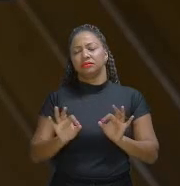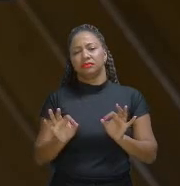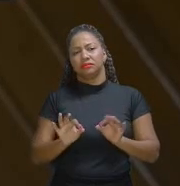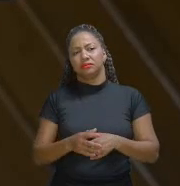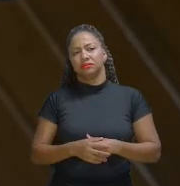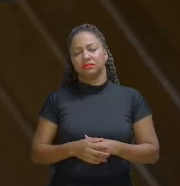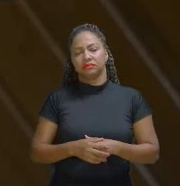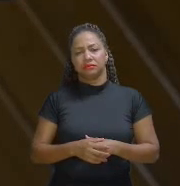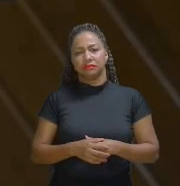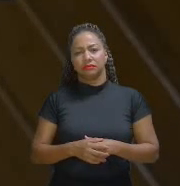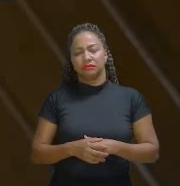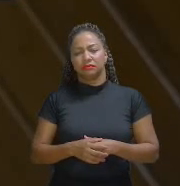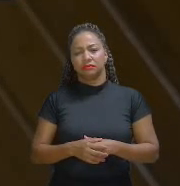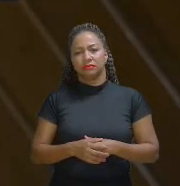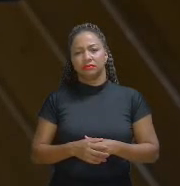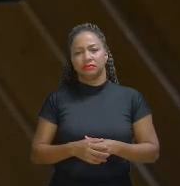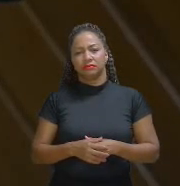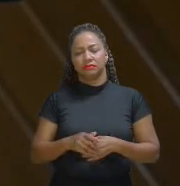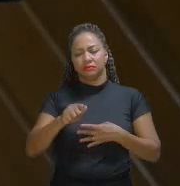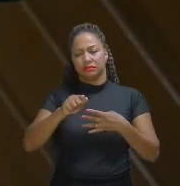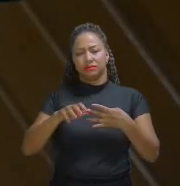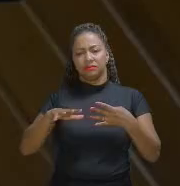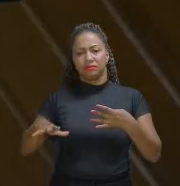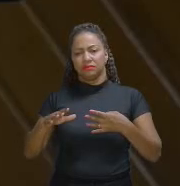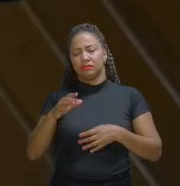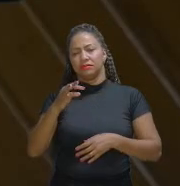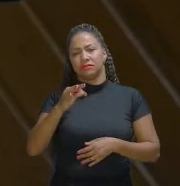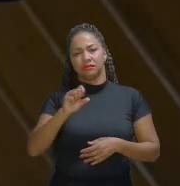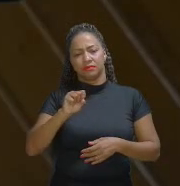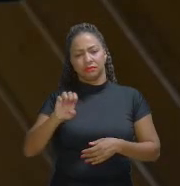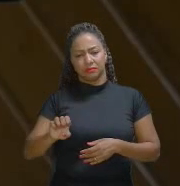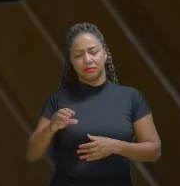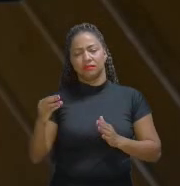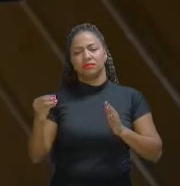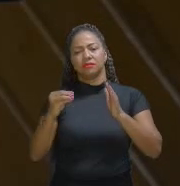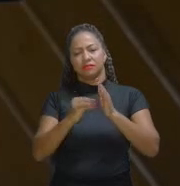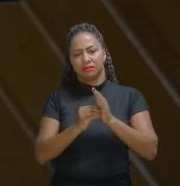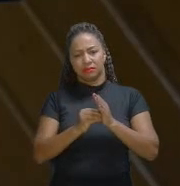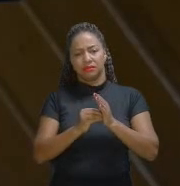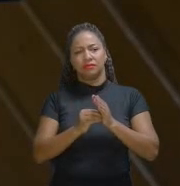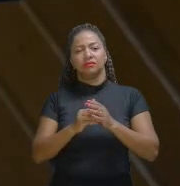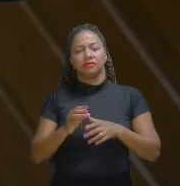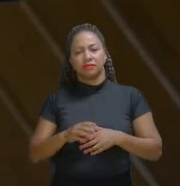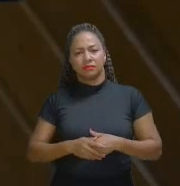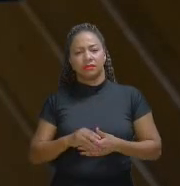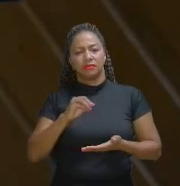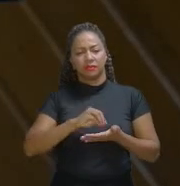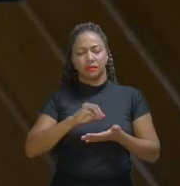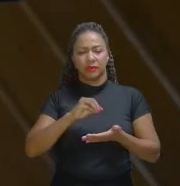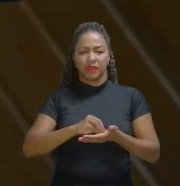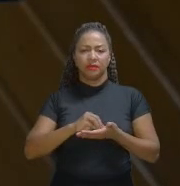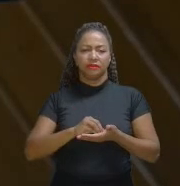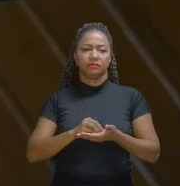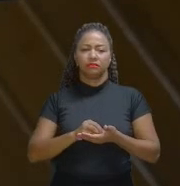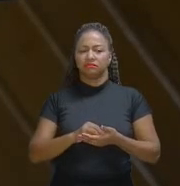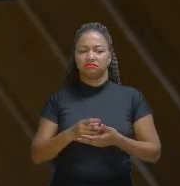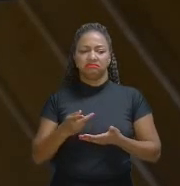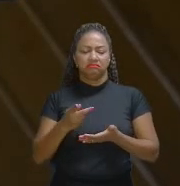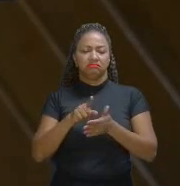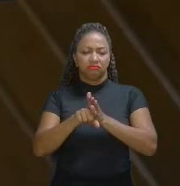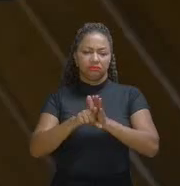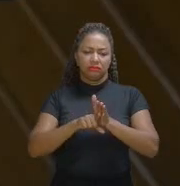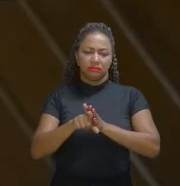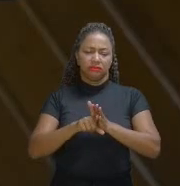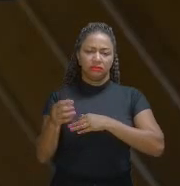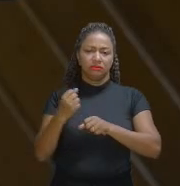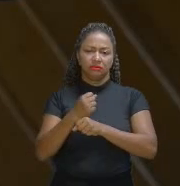de má-fé. A jurisprudência do TSE e do TRS tem reconhecido que a ausência desses extratos, quando não comprometem a